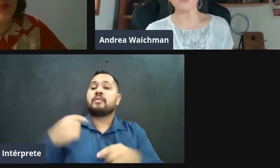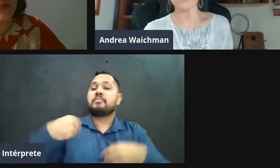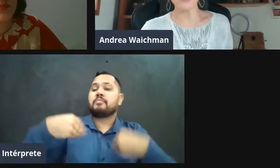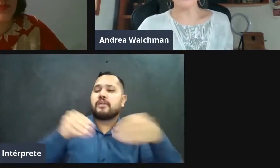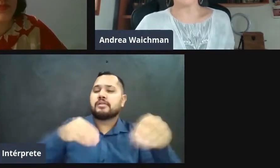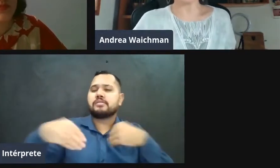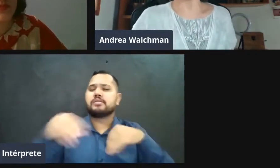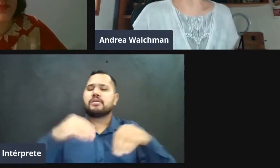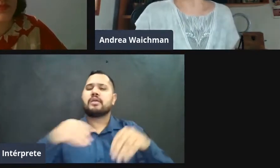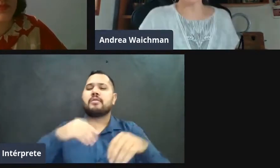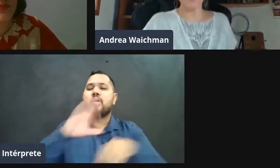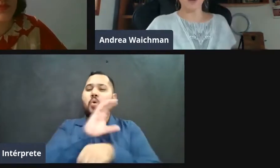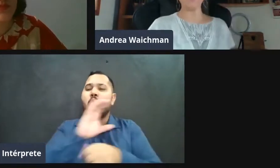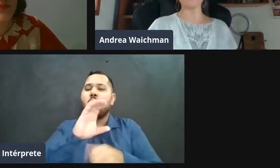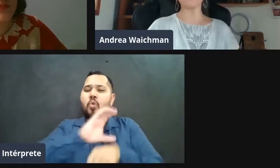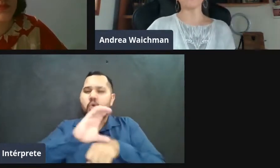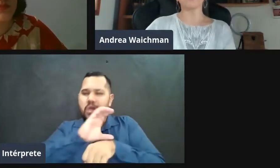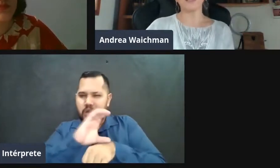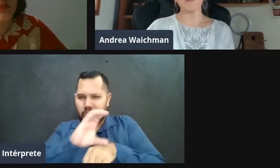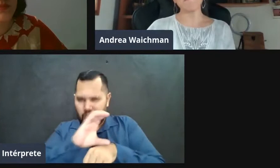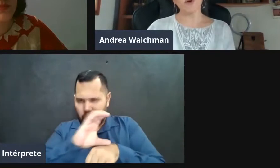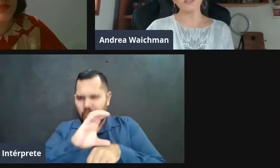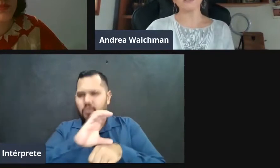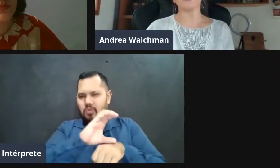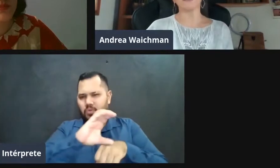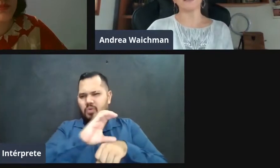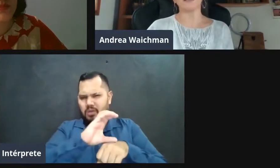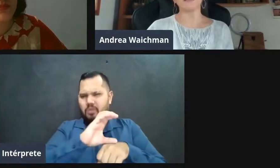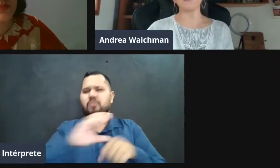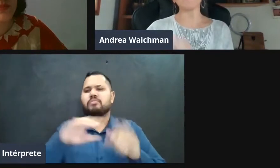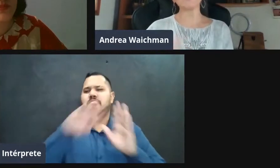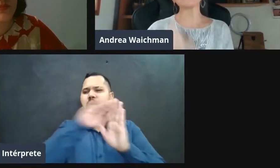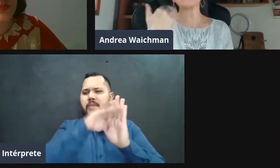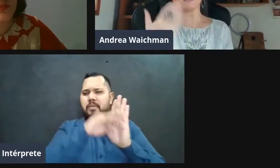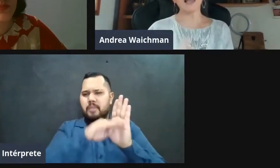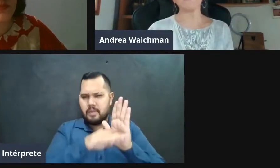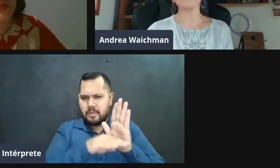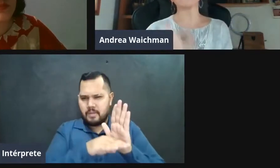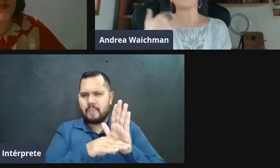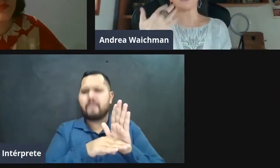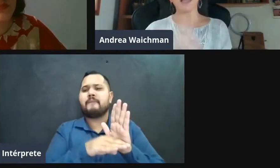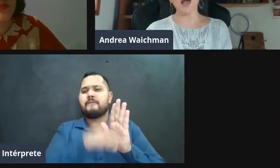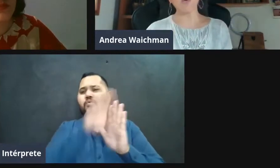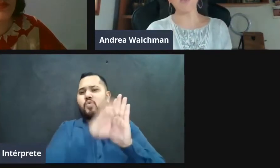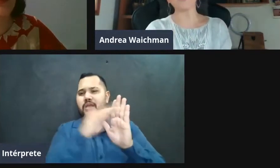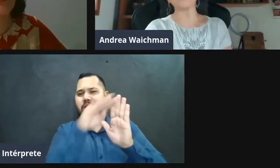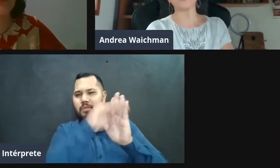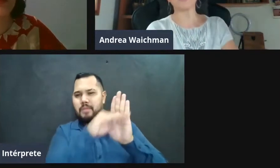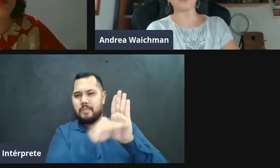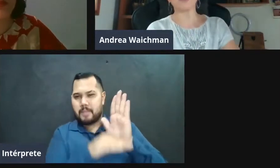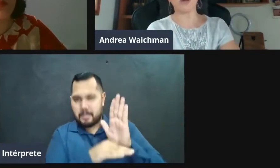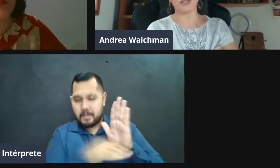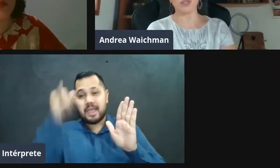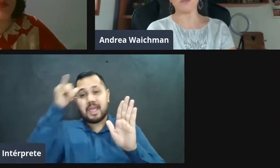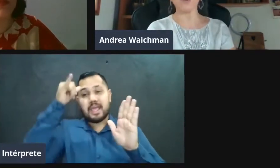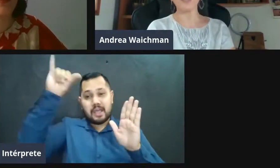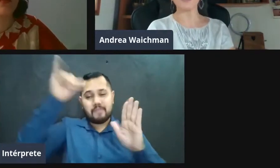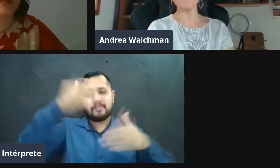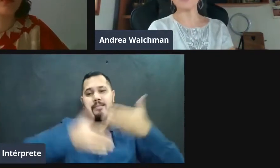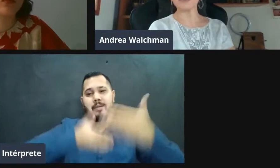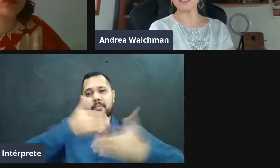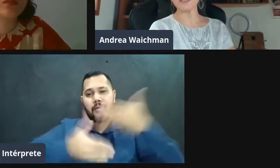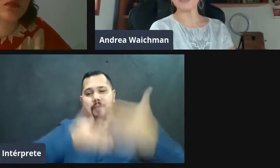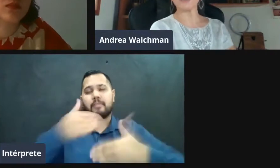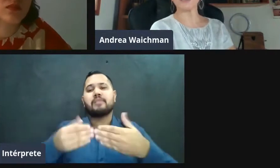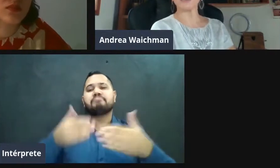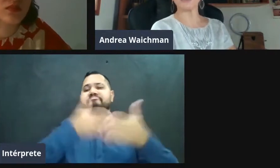os currículos, de forma que o aluno, né, possa ter menos entraves ao longo do seu processo educativo.